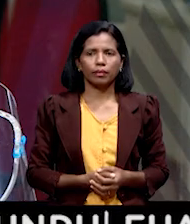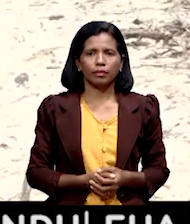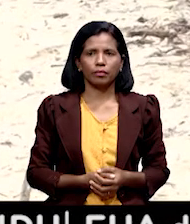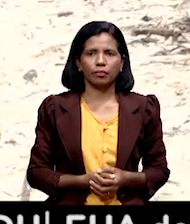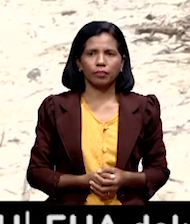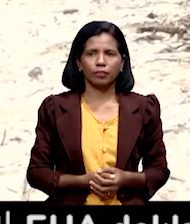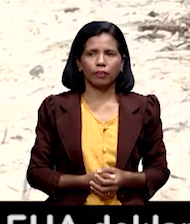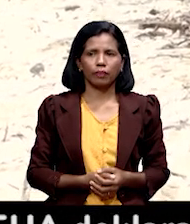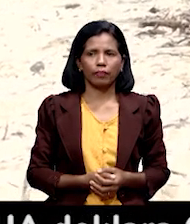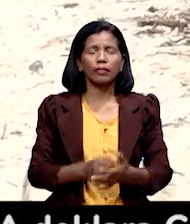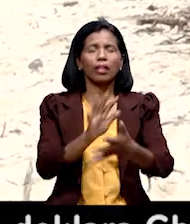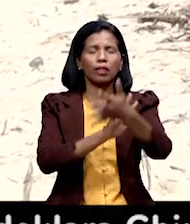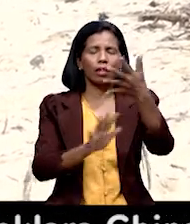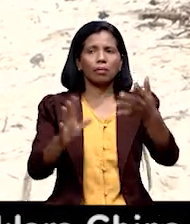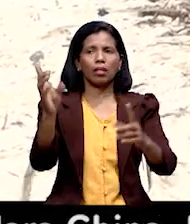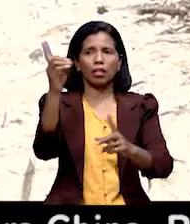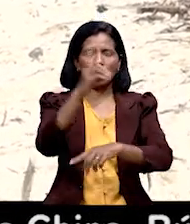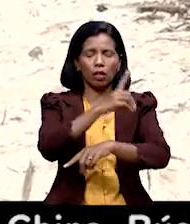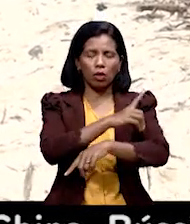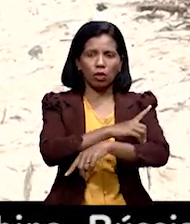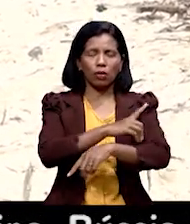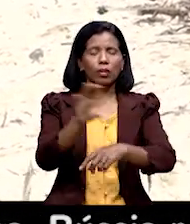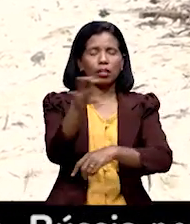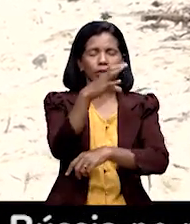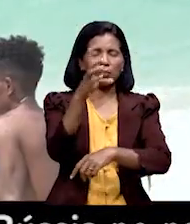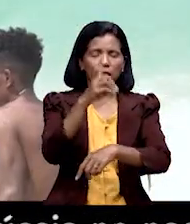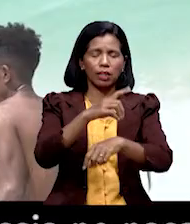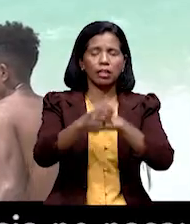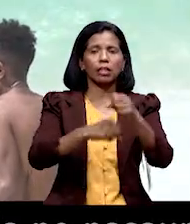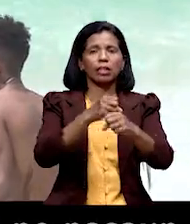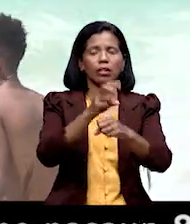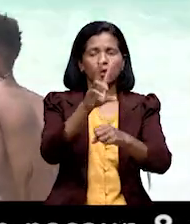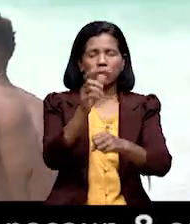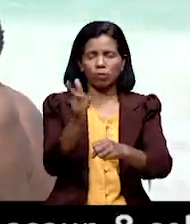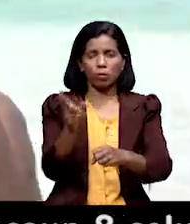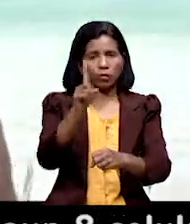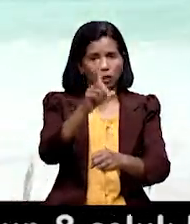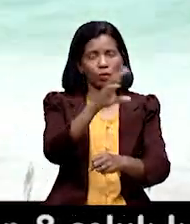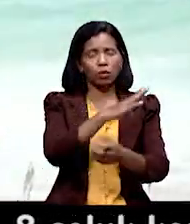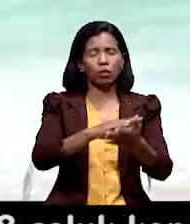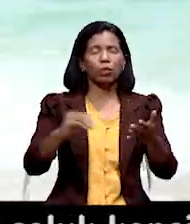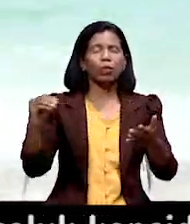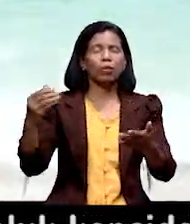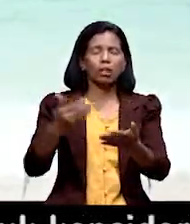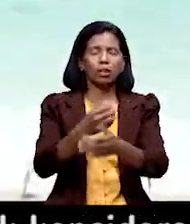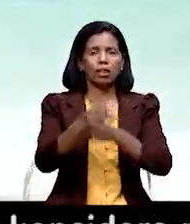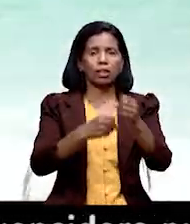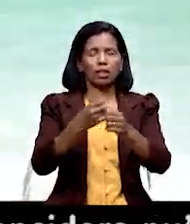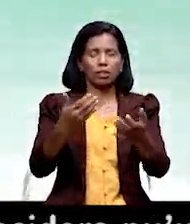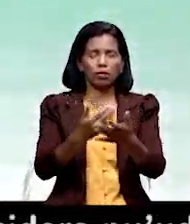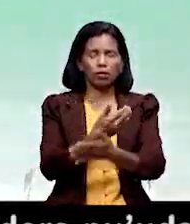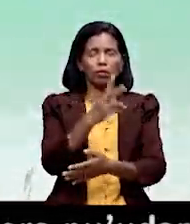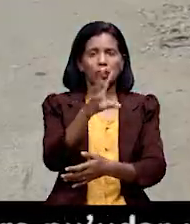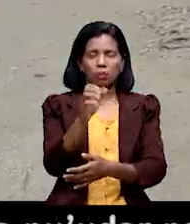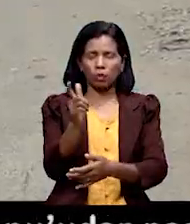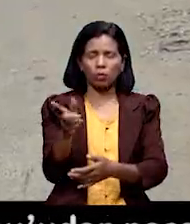Durante a celebração Loro Natal, tinha ringrua renusing ida, no Tinafon, ringrua renusing rua, e Mahoto celebra o contente.